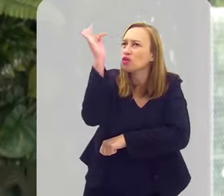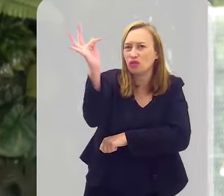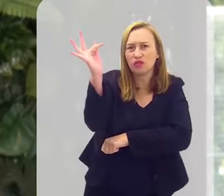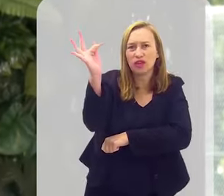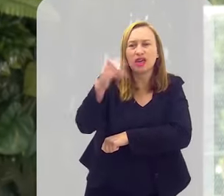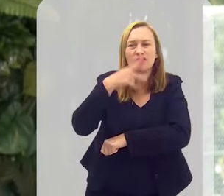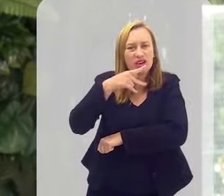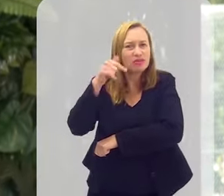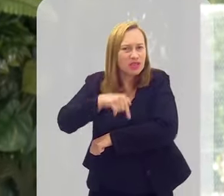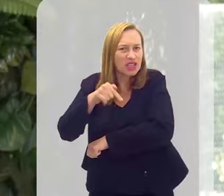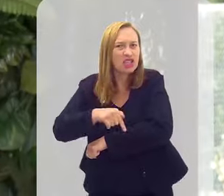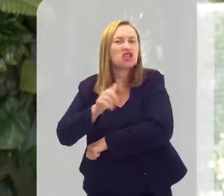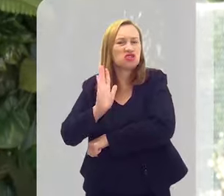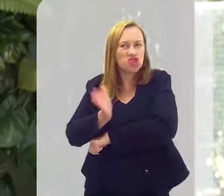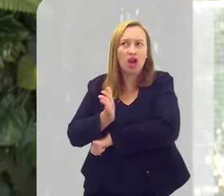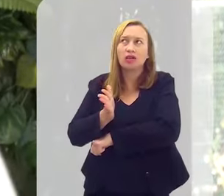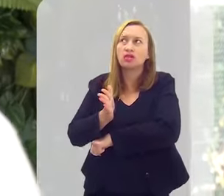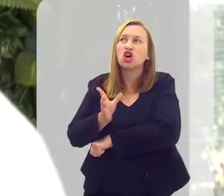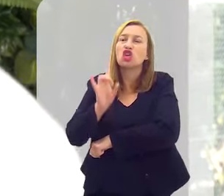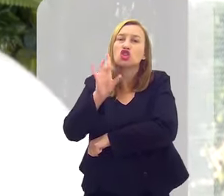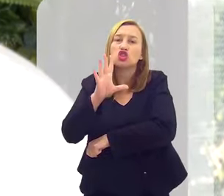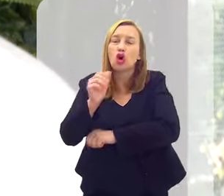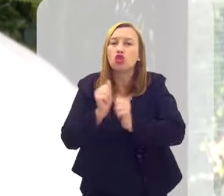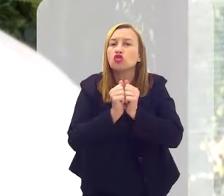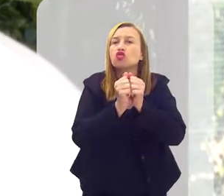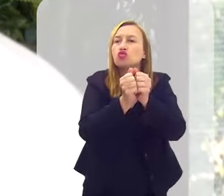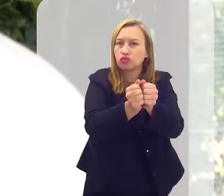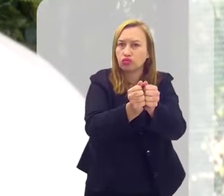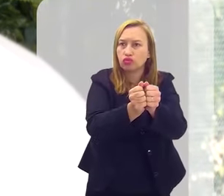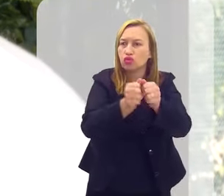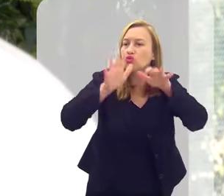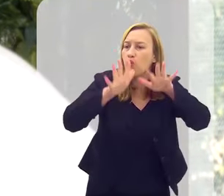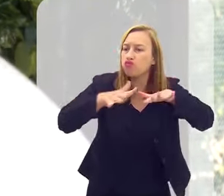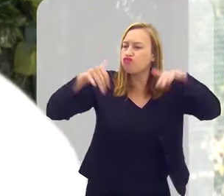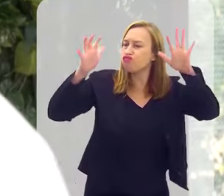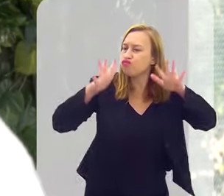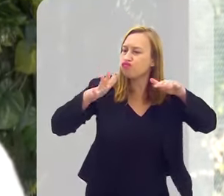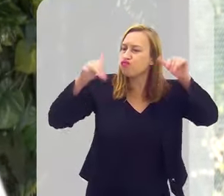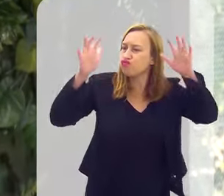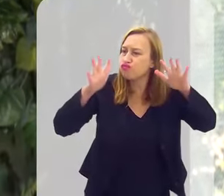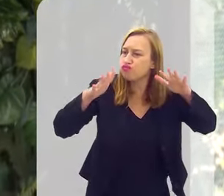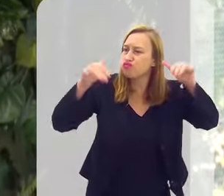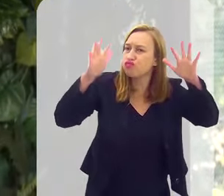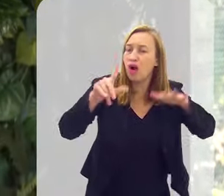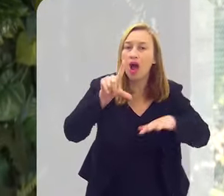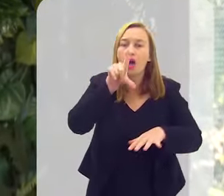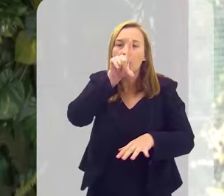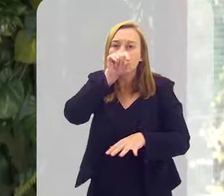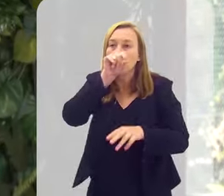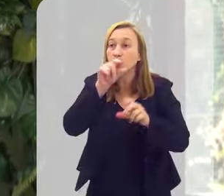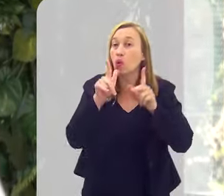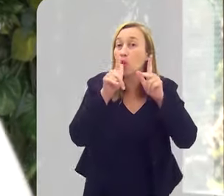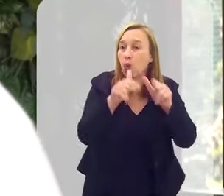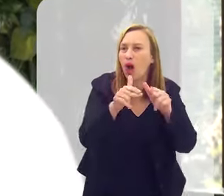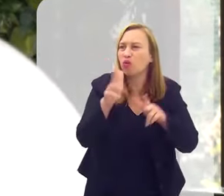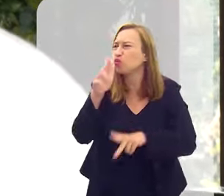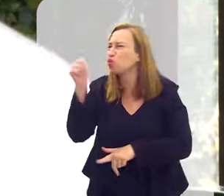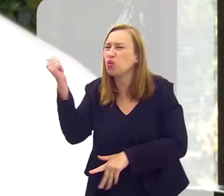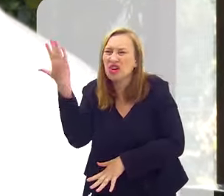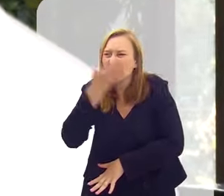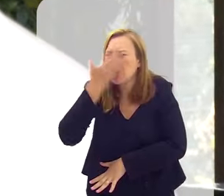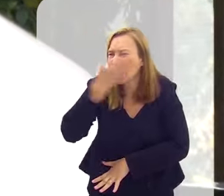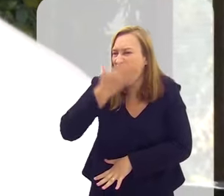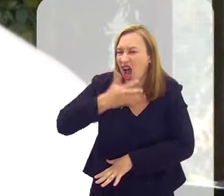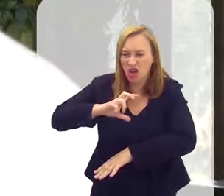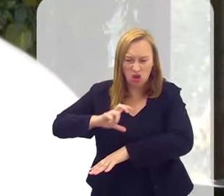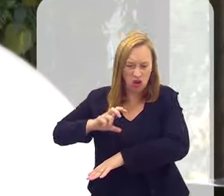que uma vez falamos aqui no programa que só voam juntos os pássaros das mesmas plumagens você jamais verá